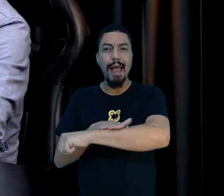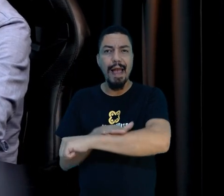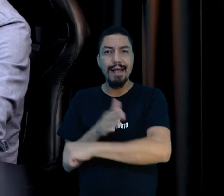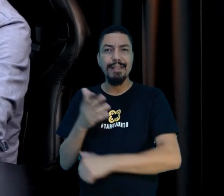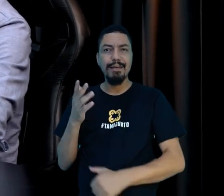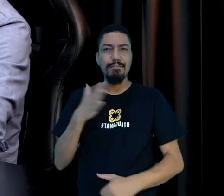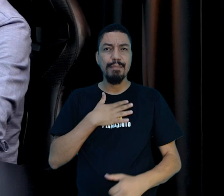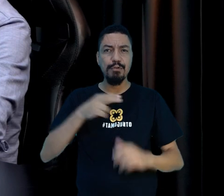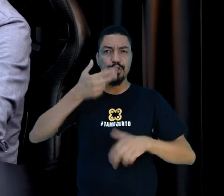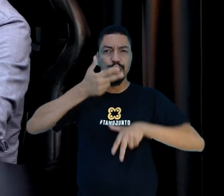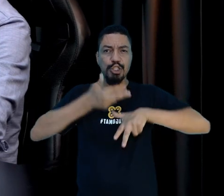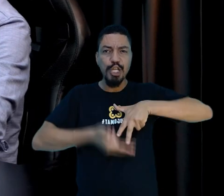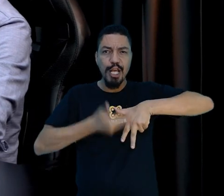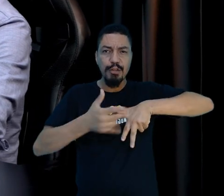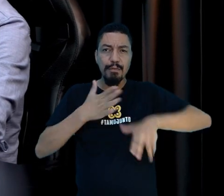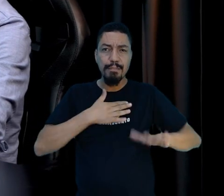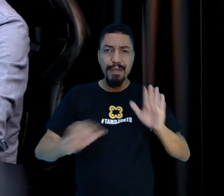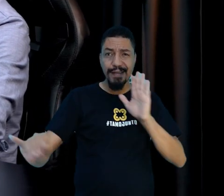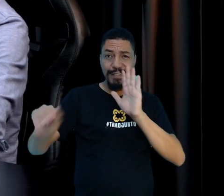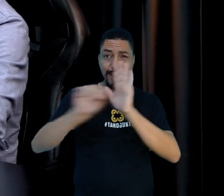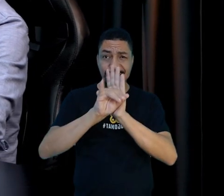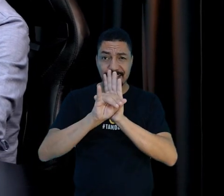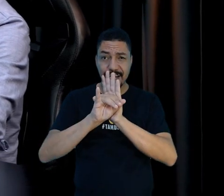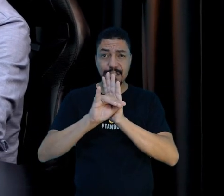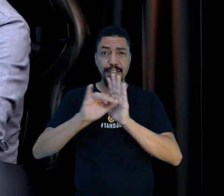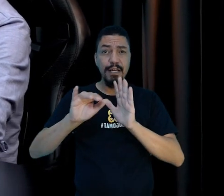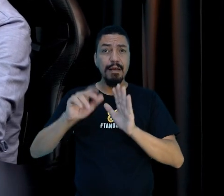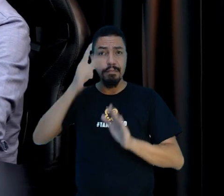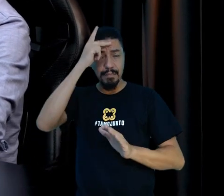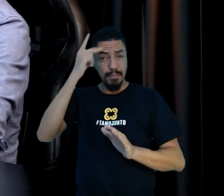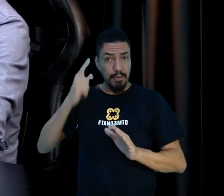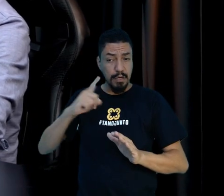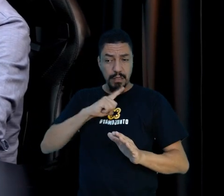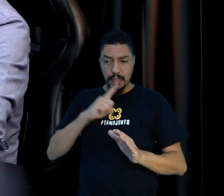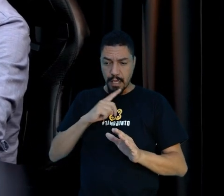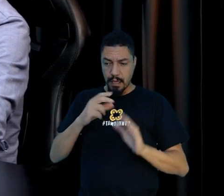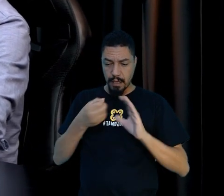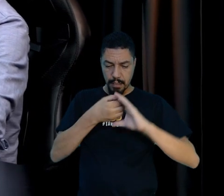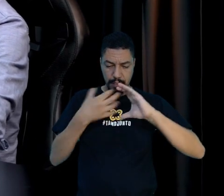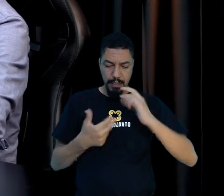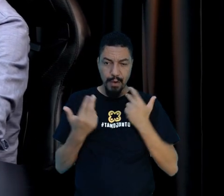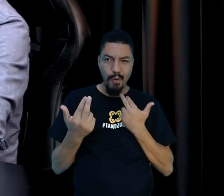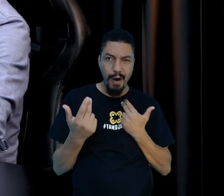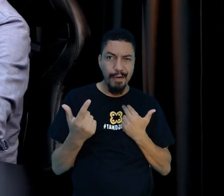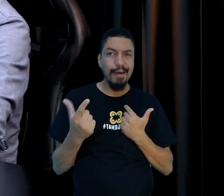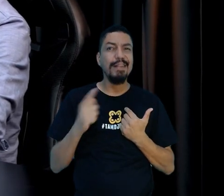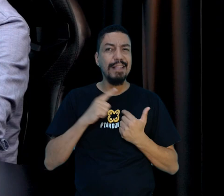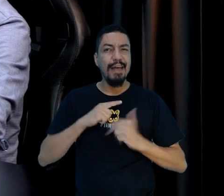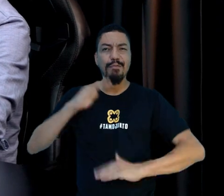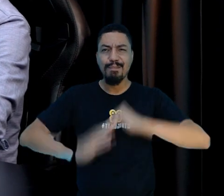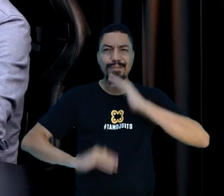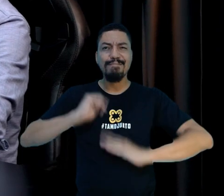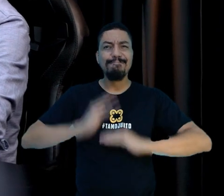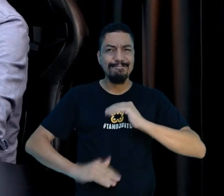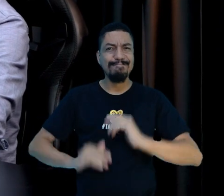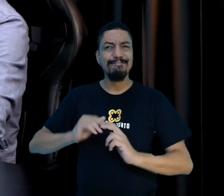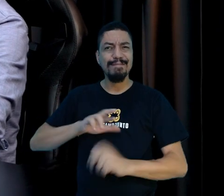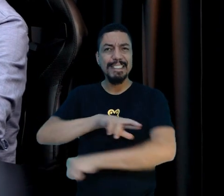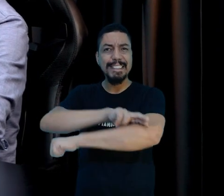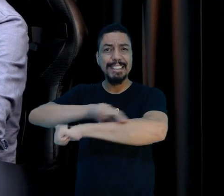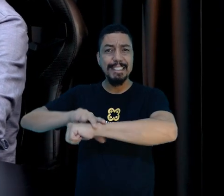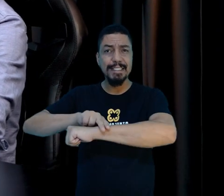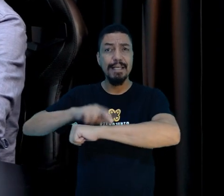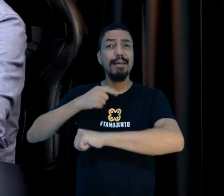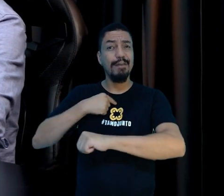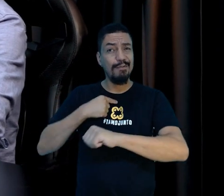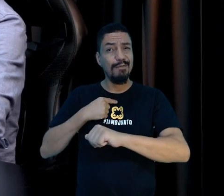a minha identidade, pessoas com essas características tiveram práticas racistas, né? Então,